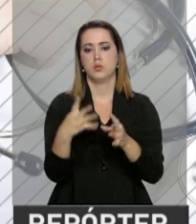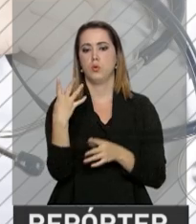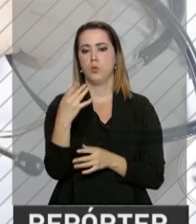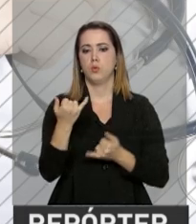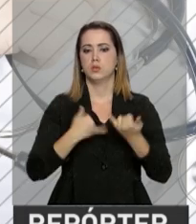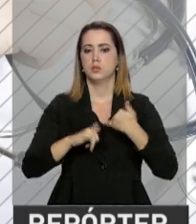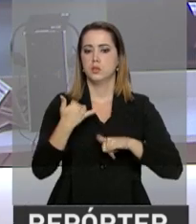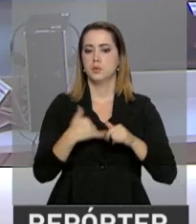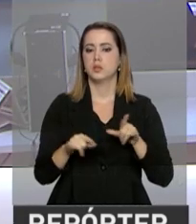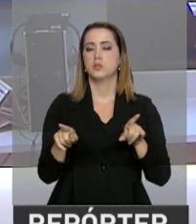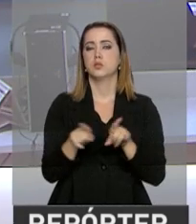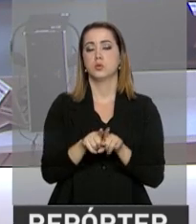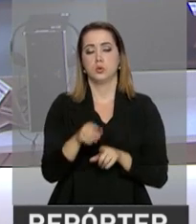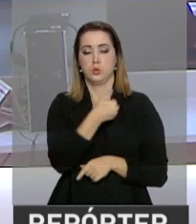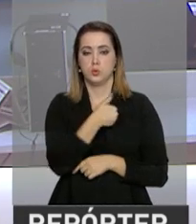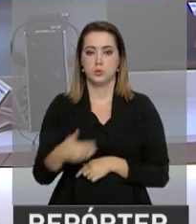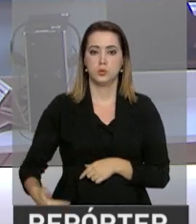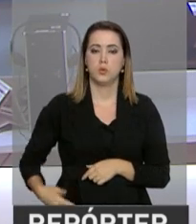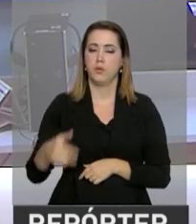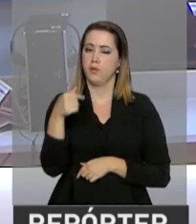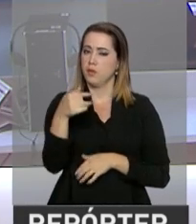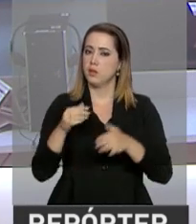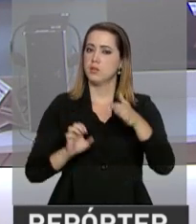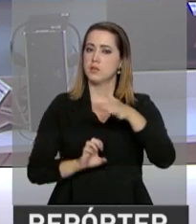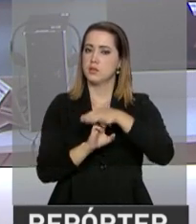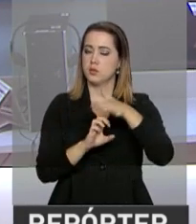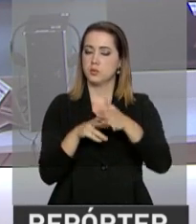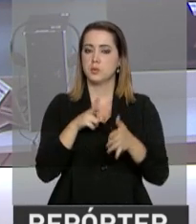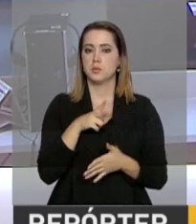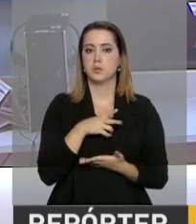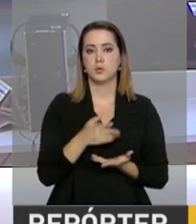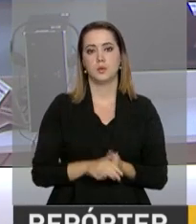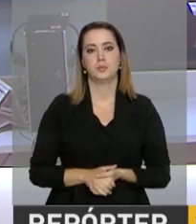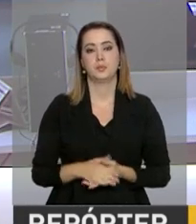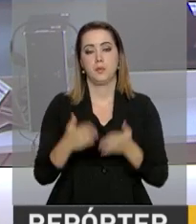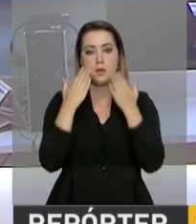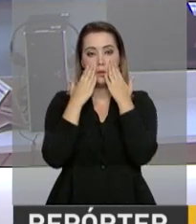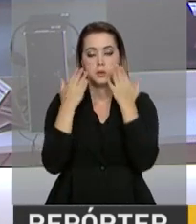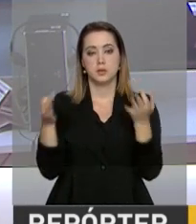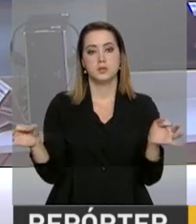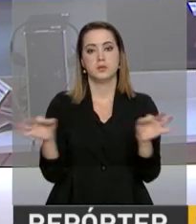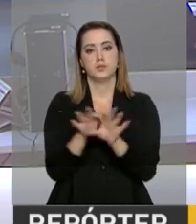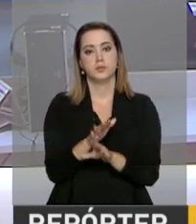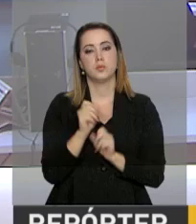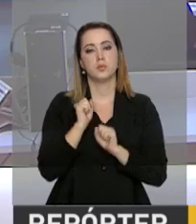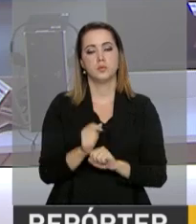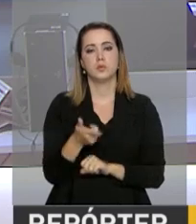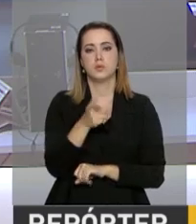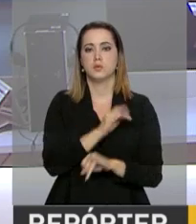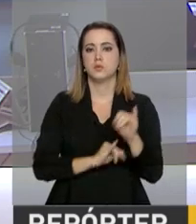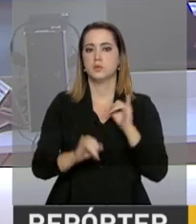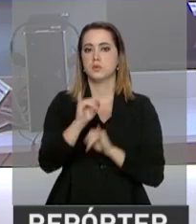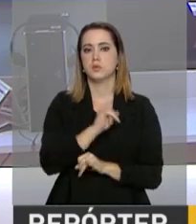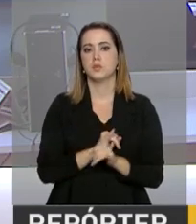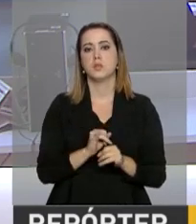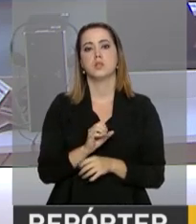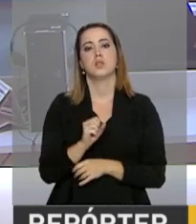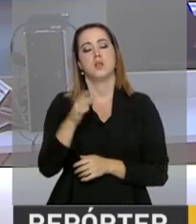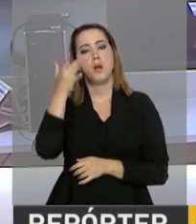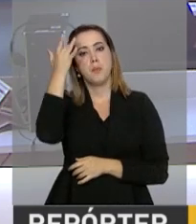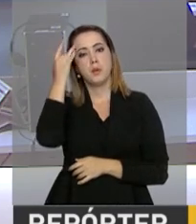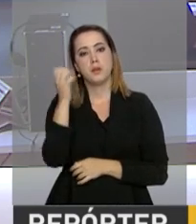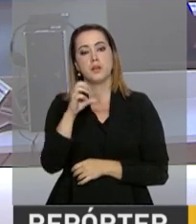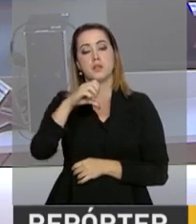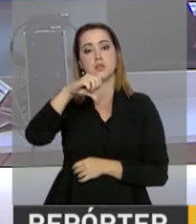empresas privadas. O Repórter NBR desta quinta-feira termina aqui. Podemos voltar a qualquer momento com outras informações ou amanhã